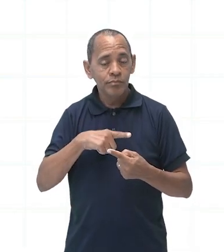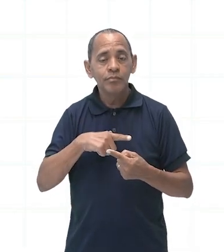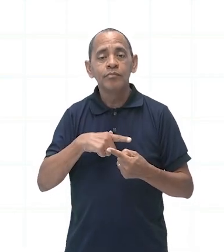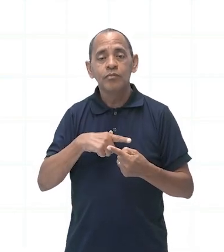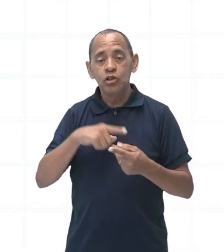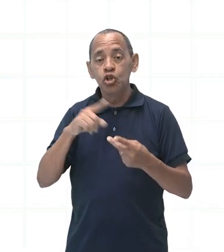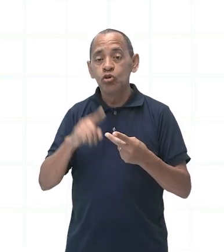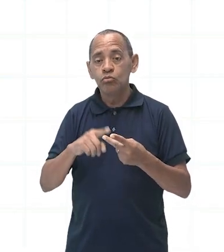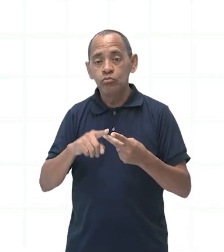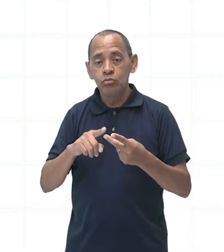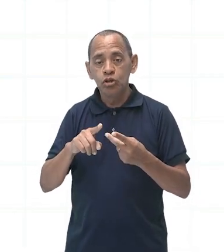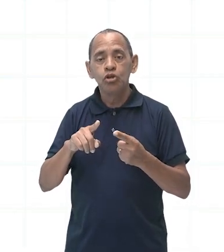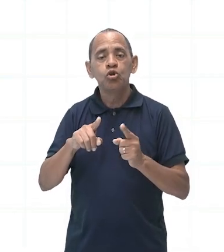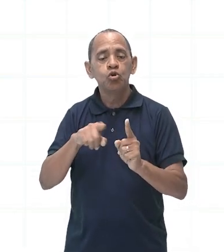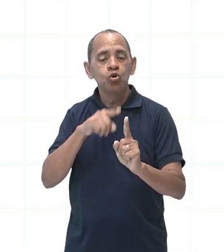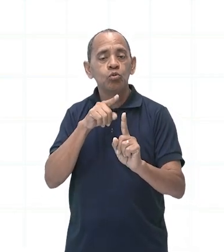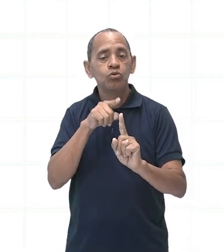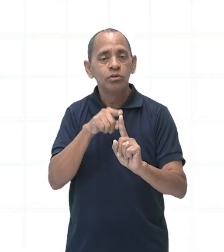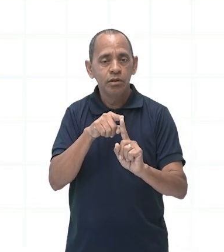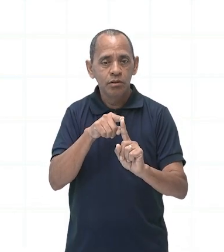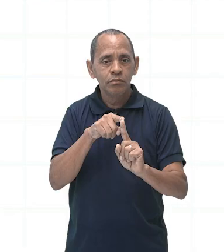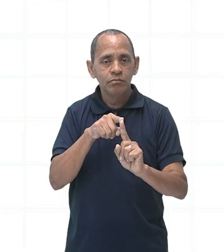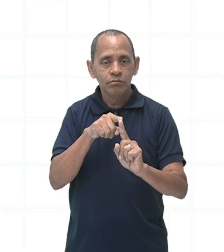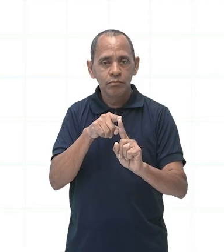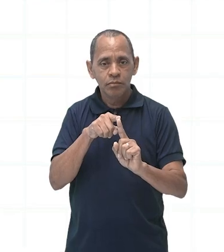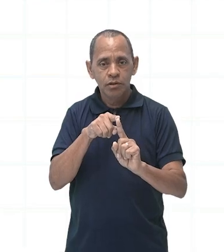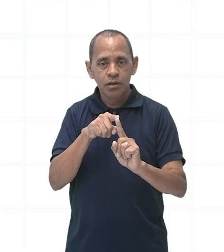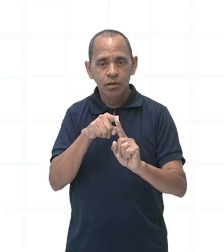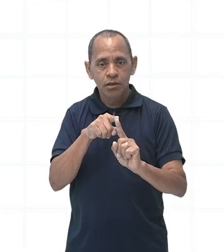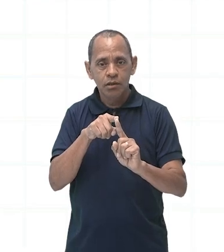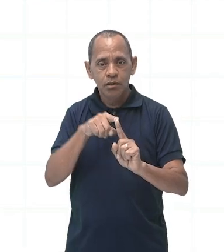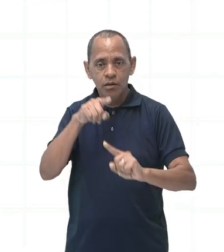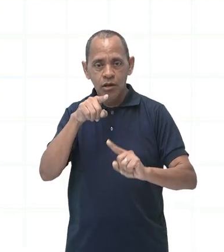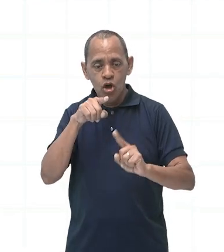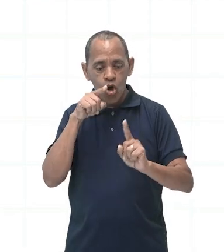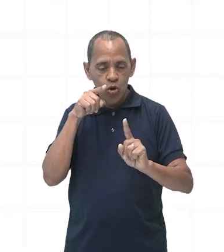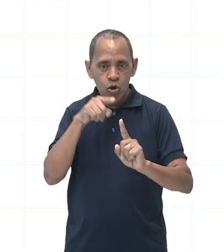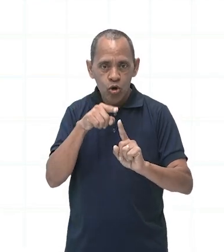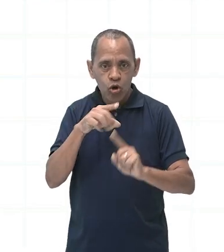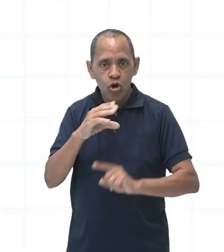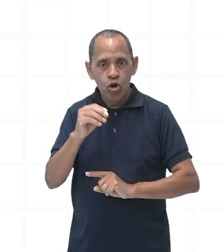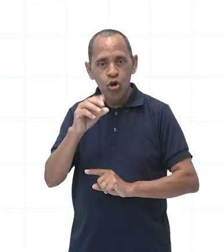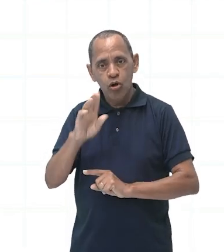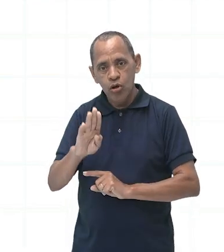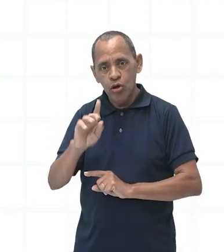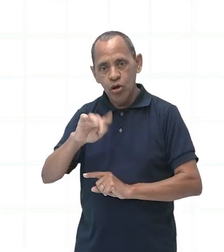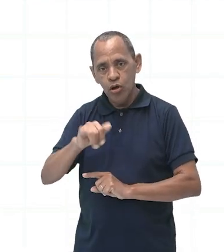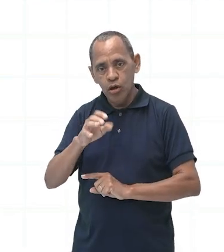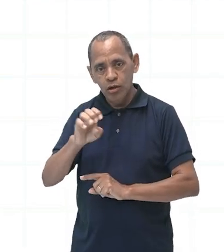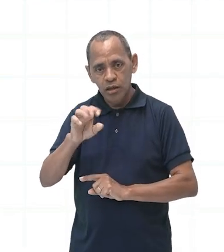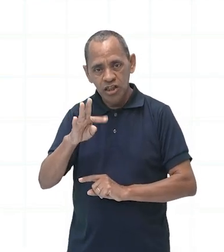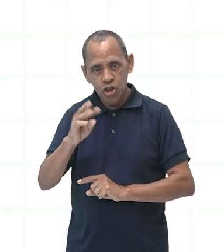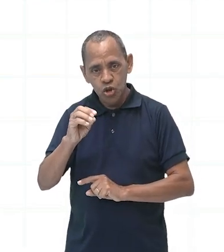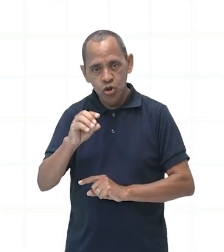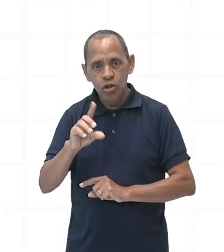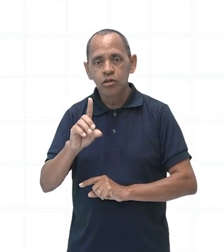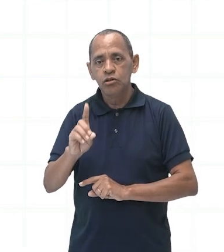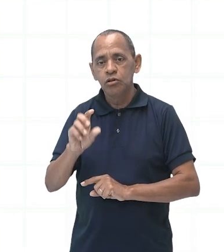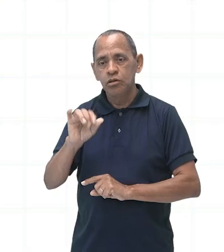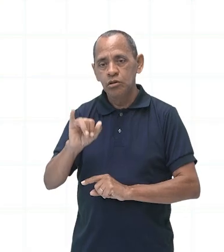direto e medo é o meu objeto direto, ok? E